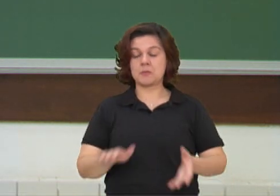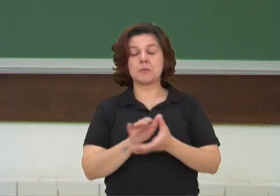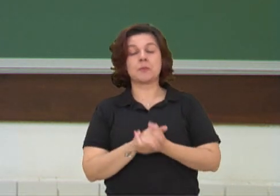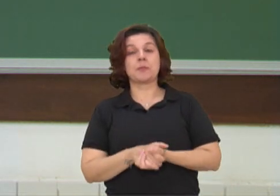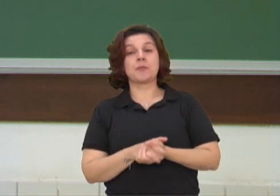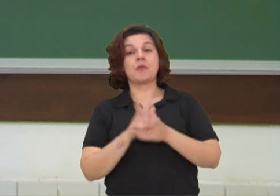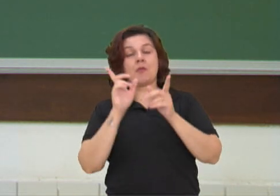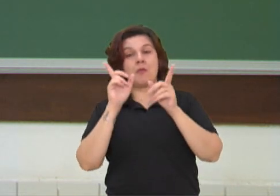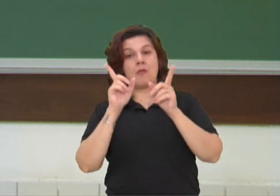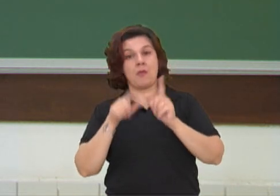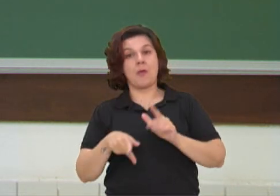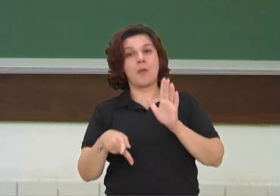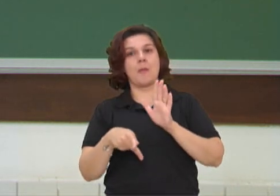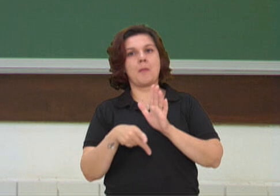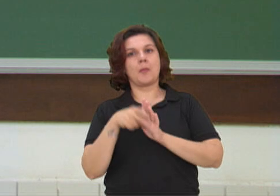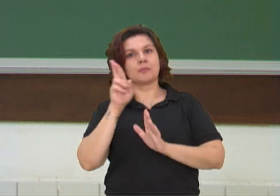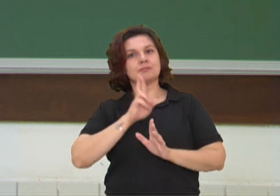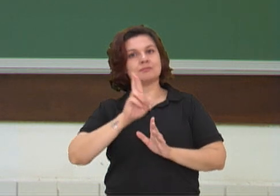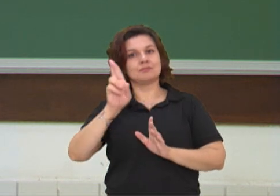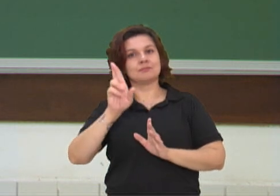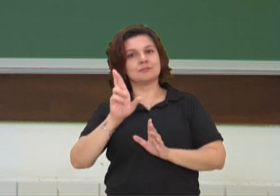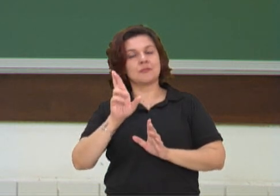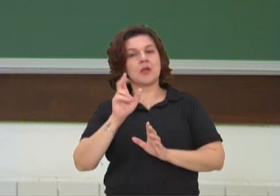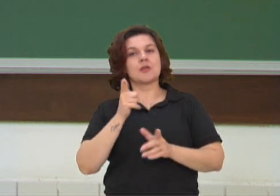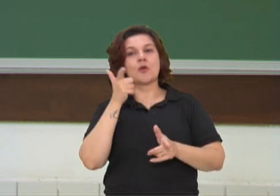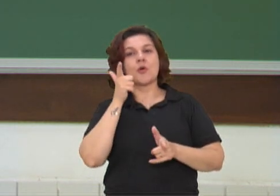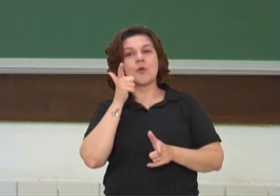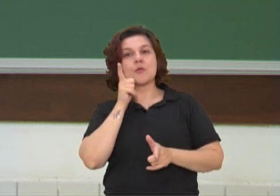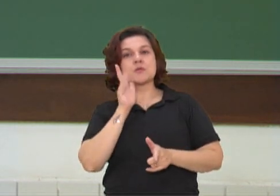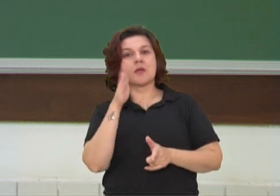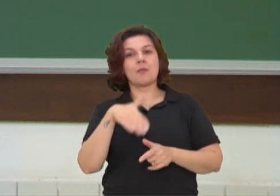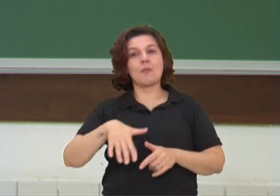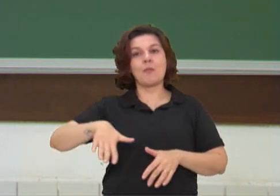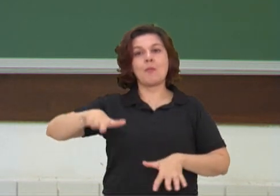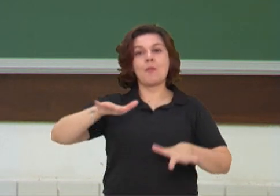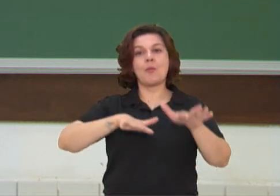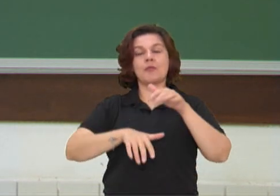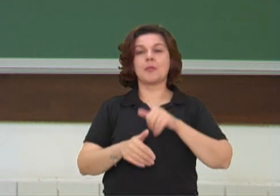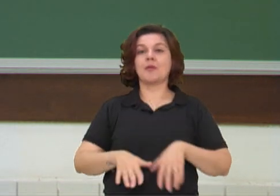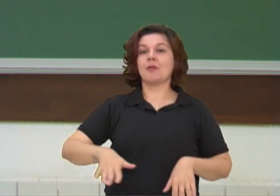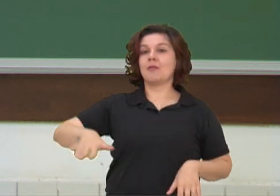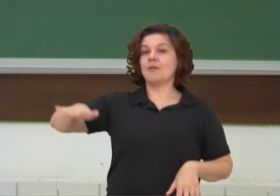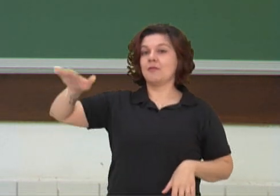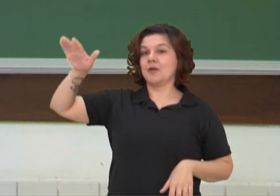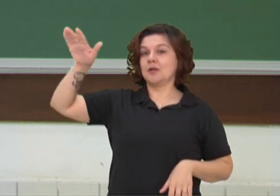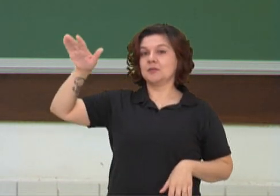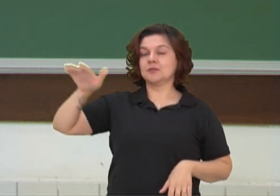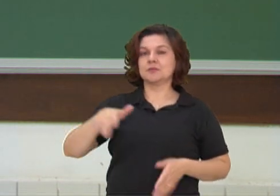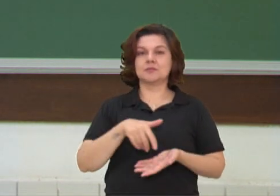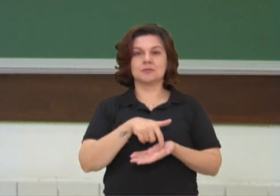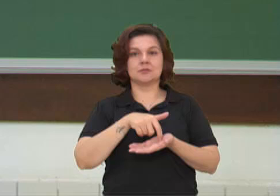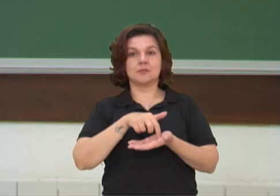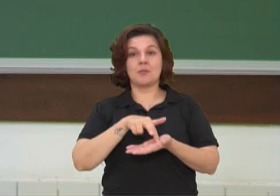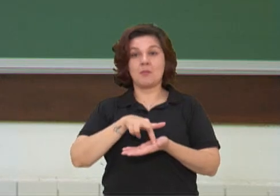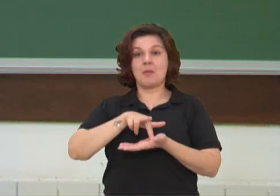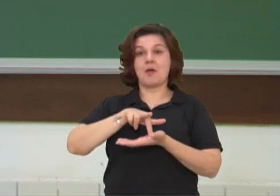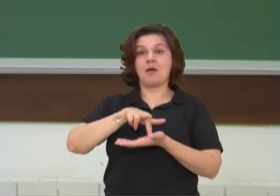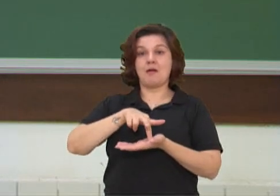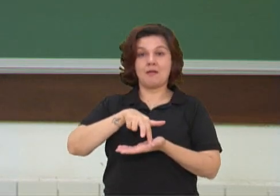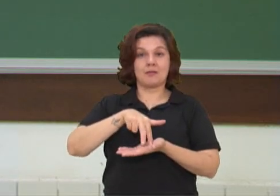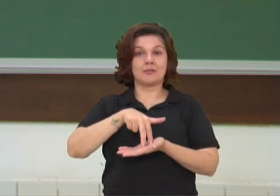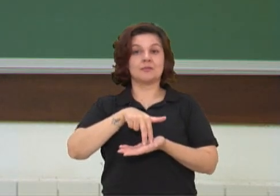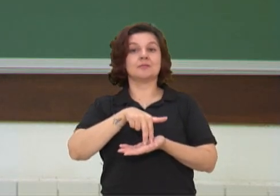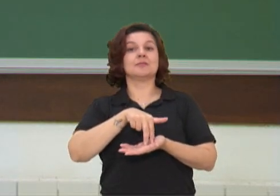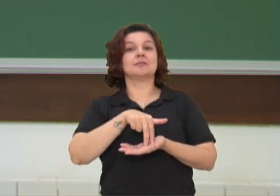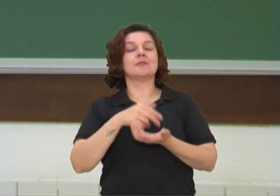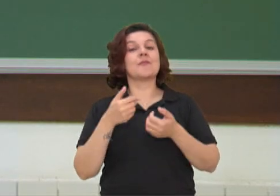são responsáveis ali por garantir que a gente mova, levante um braço ou desça, levante uma perna ou estique, certo? Então